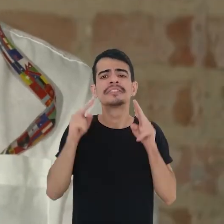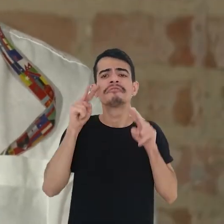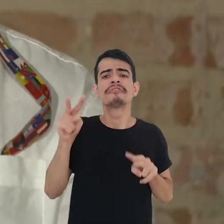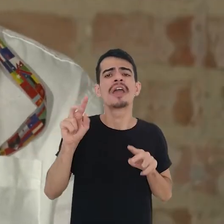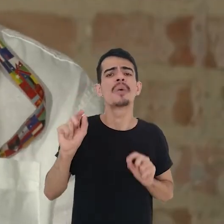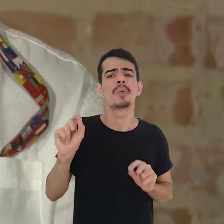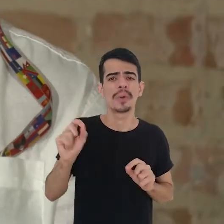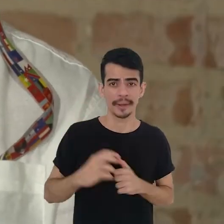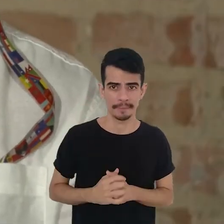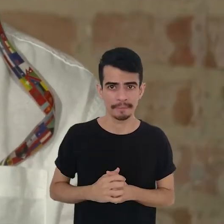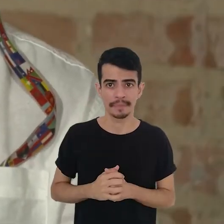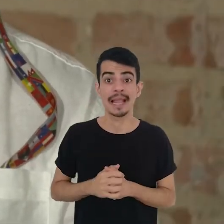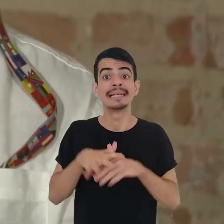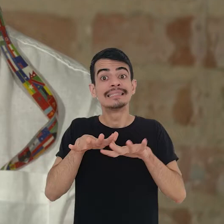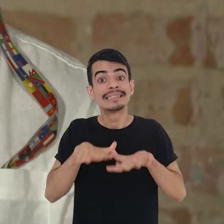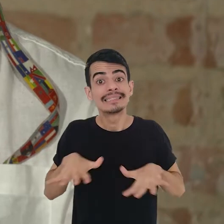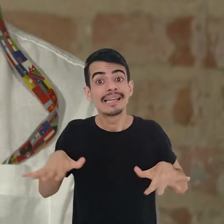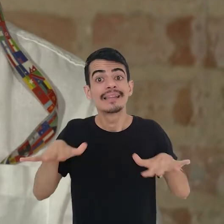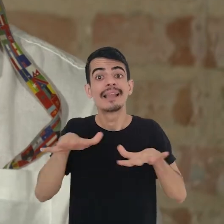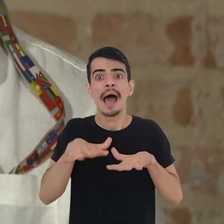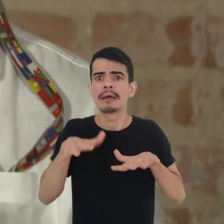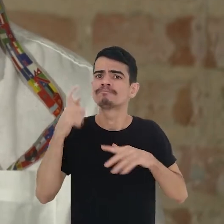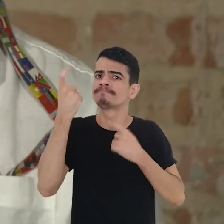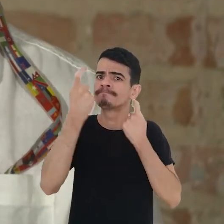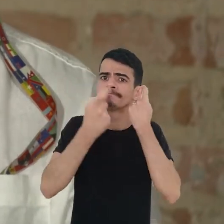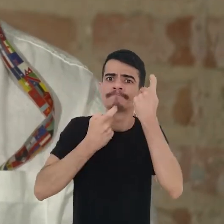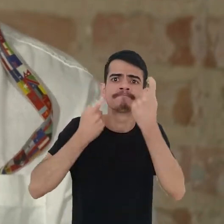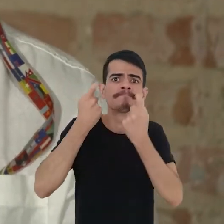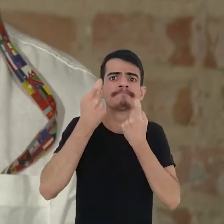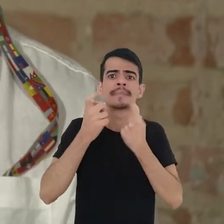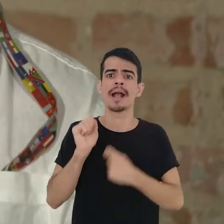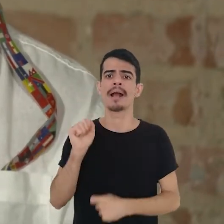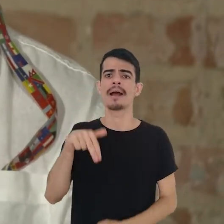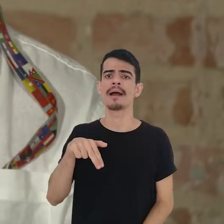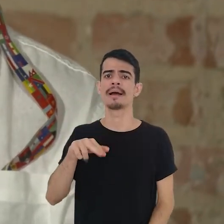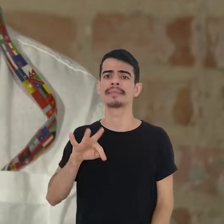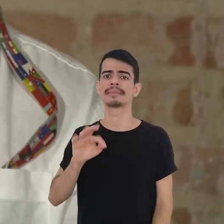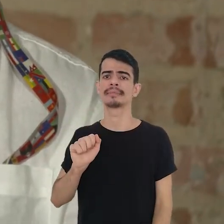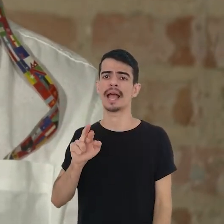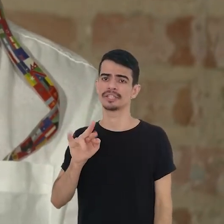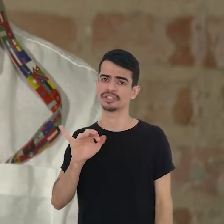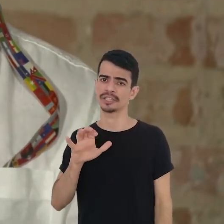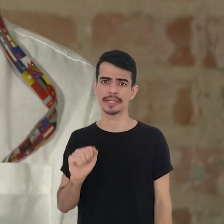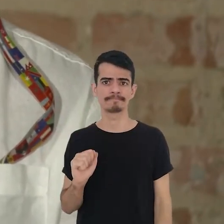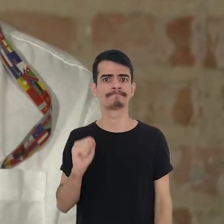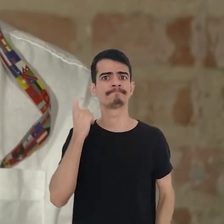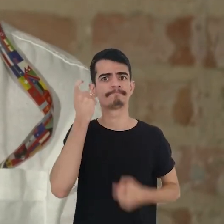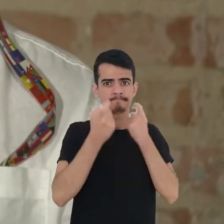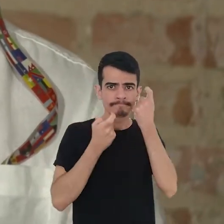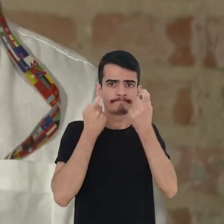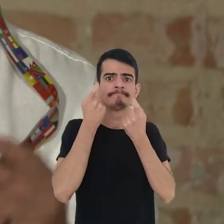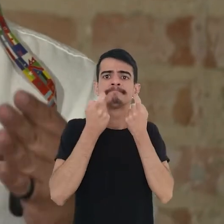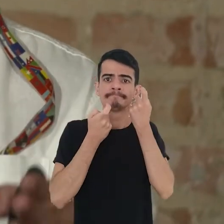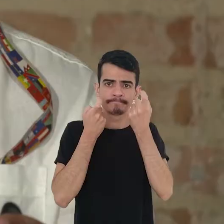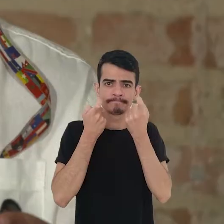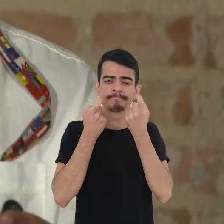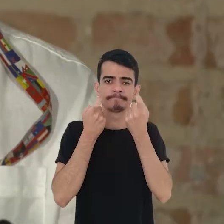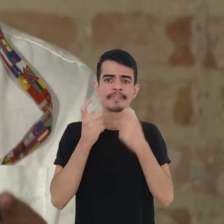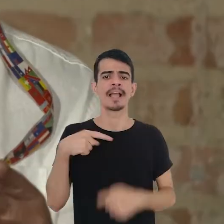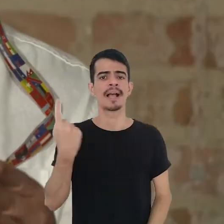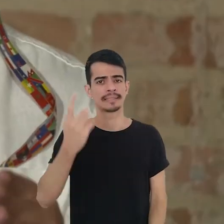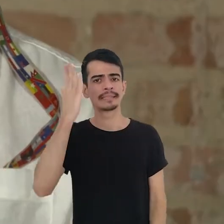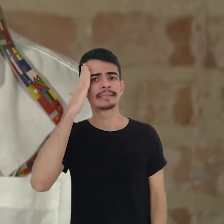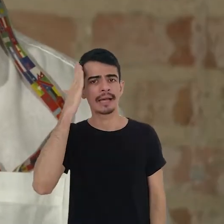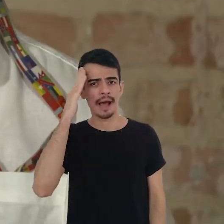na era moderna é um cenário extremamente preocupante na Antártica. E a gente sabe o